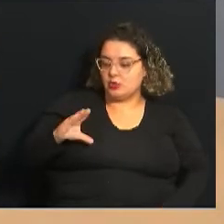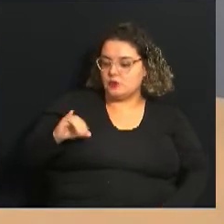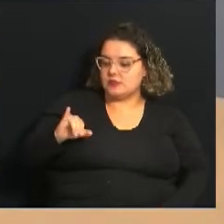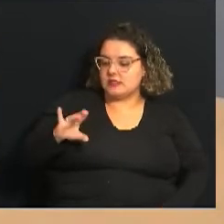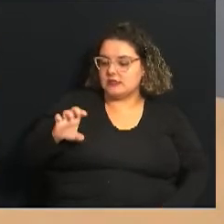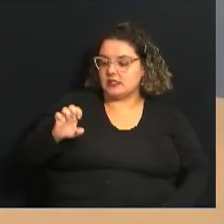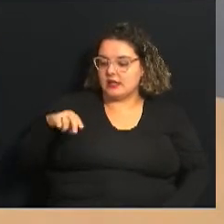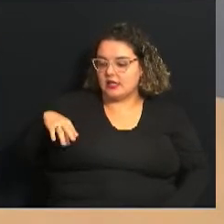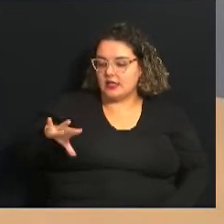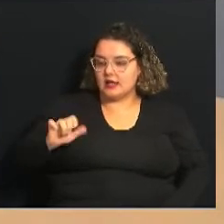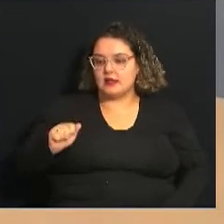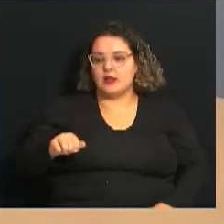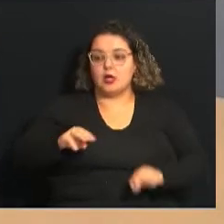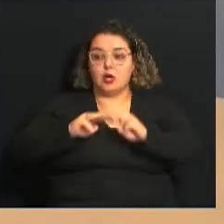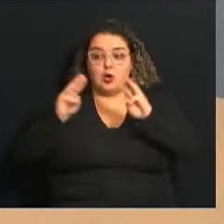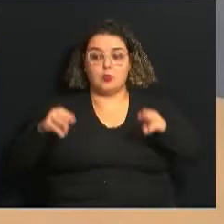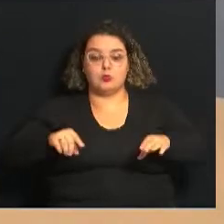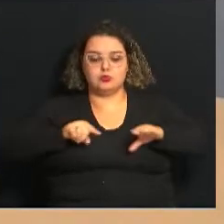Museu Exploratório.